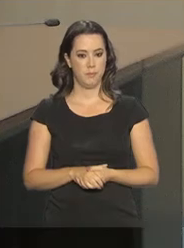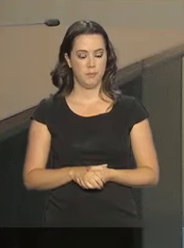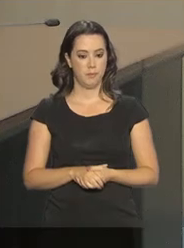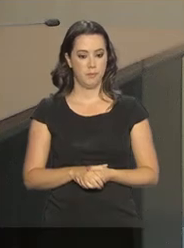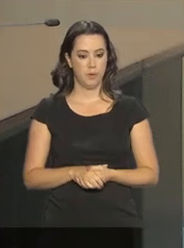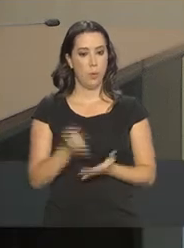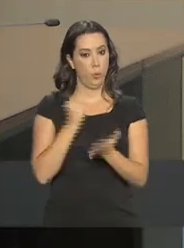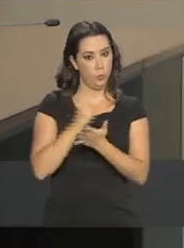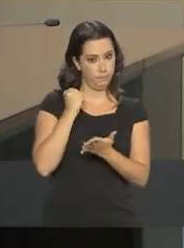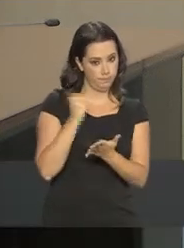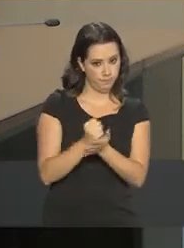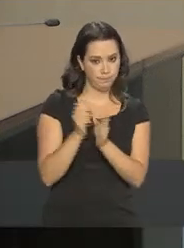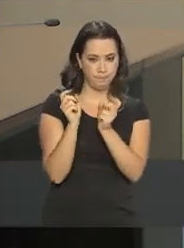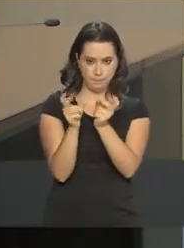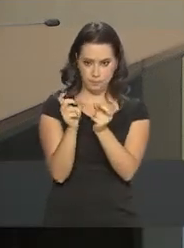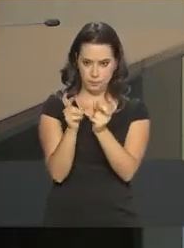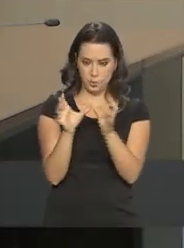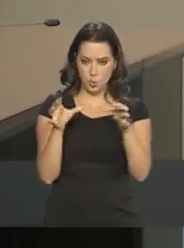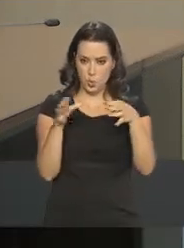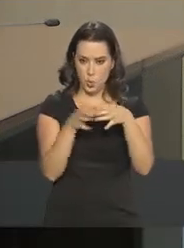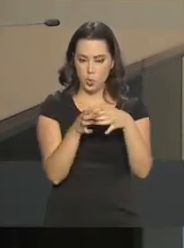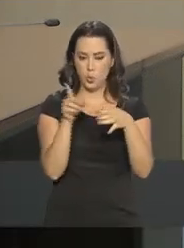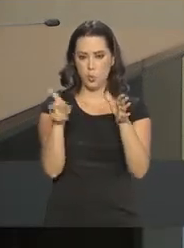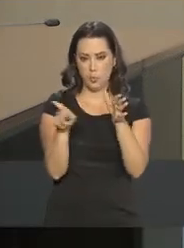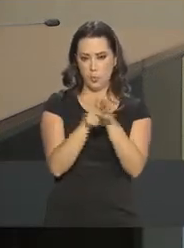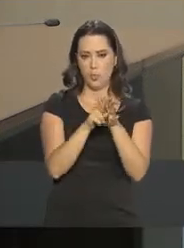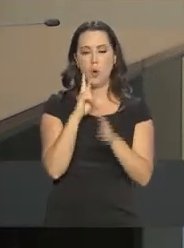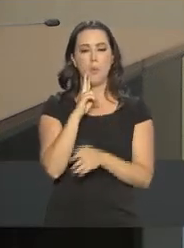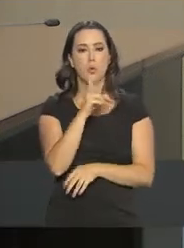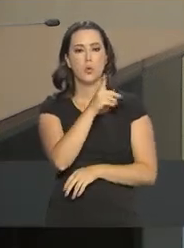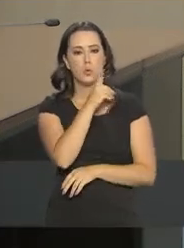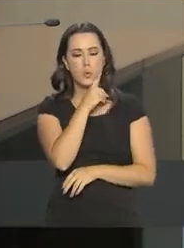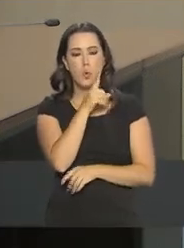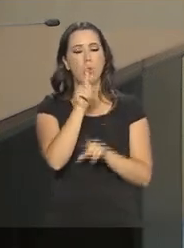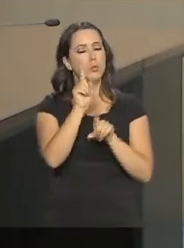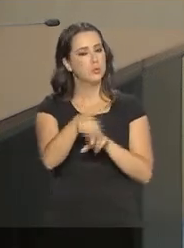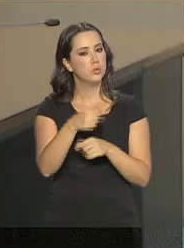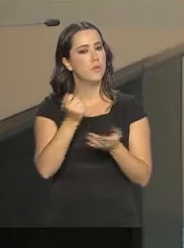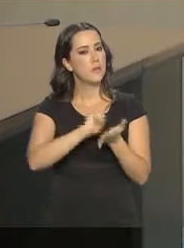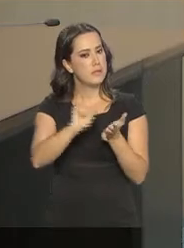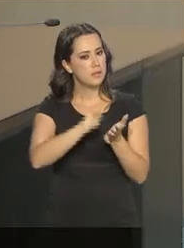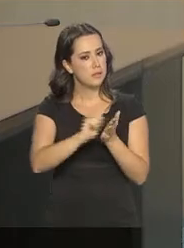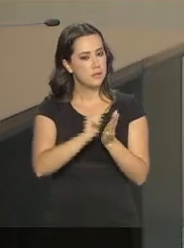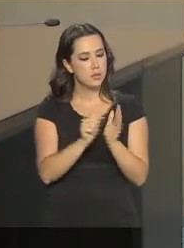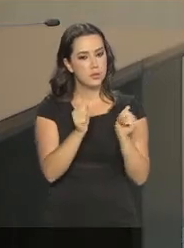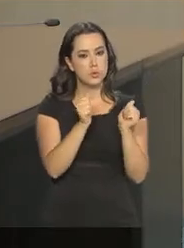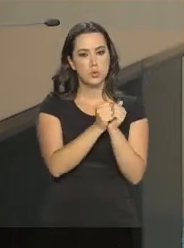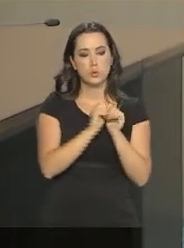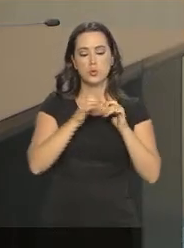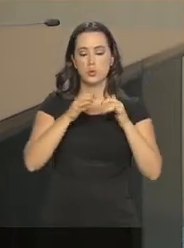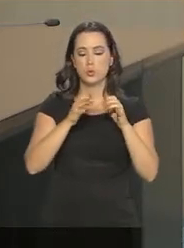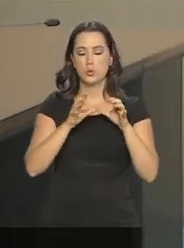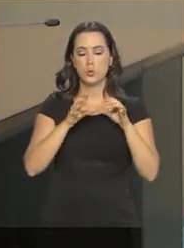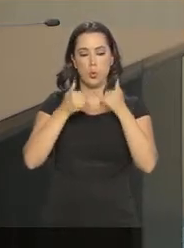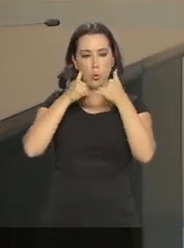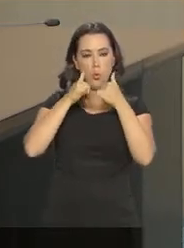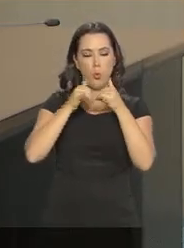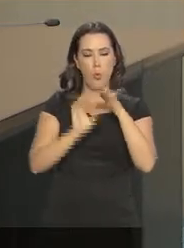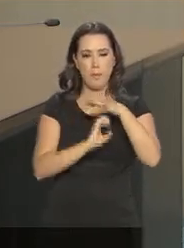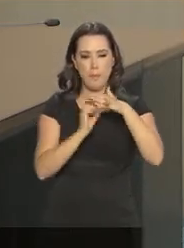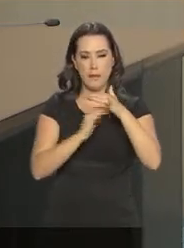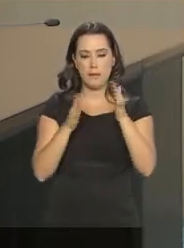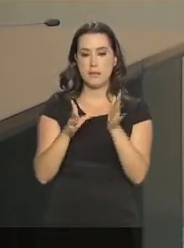o contrato de concessão com as centrais elétricas de rondônia ceron foi assinado com a empresa energisa que venceu o leilão em agosto